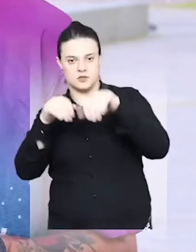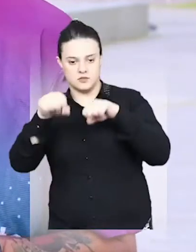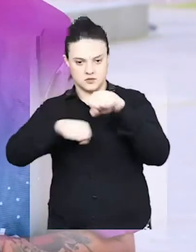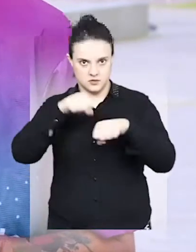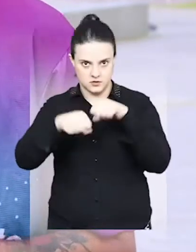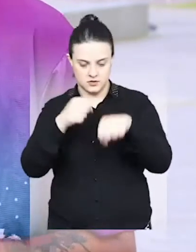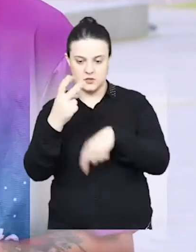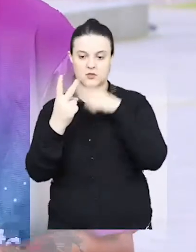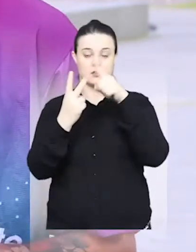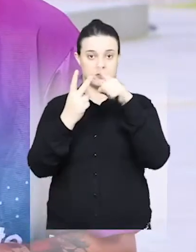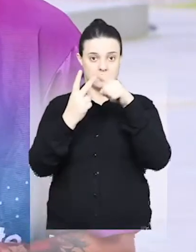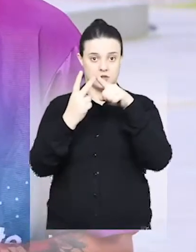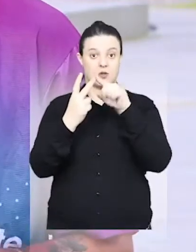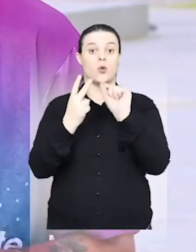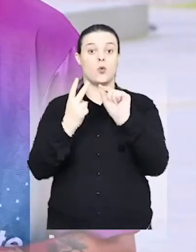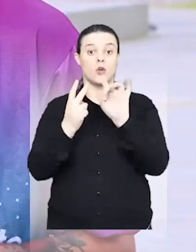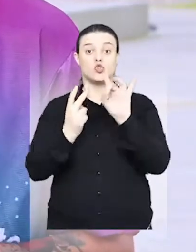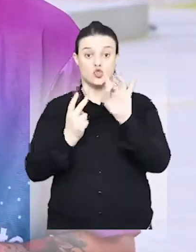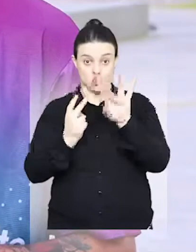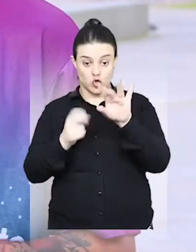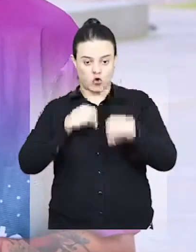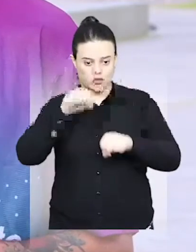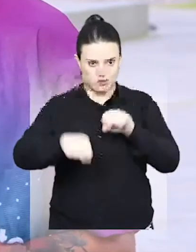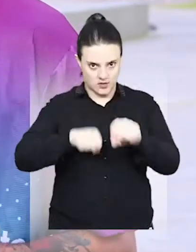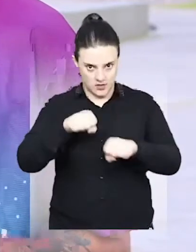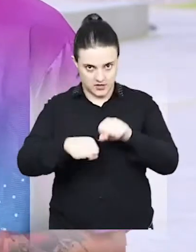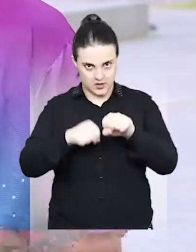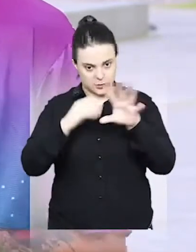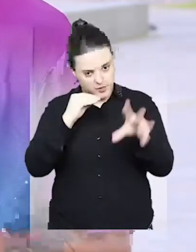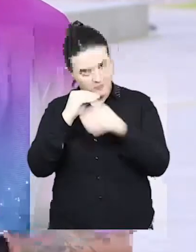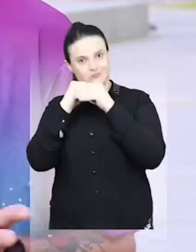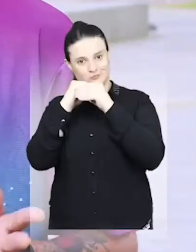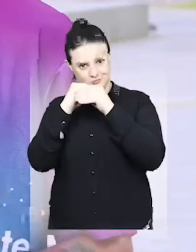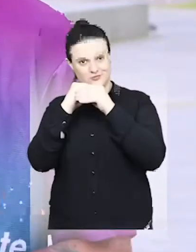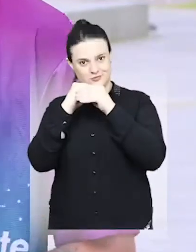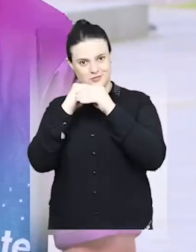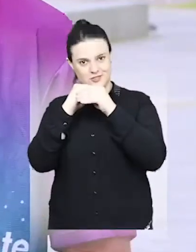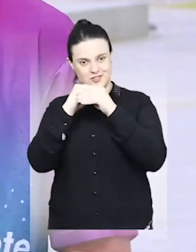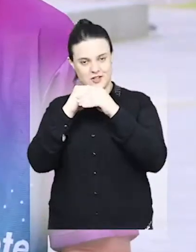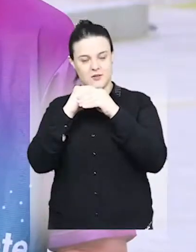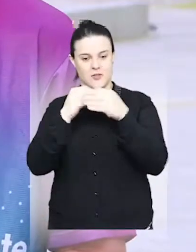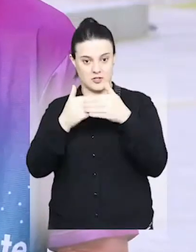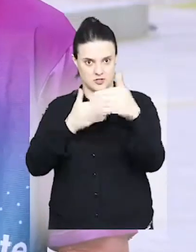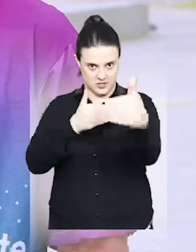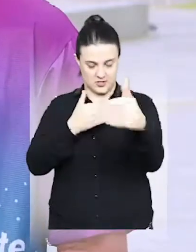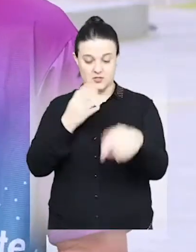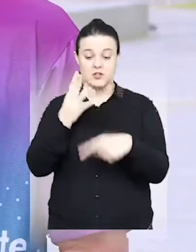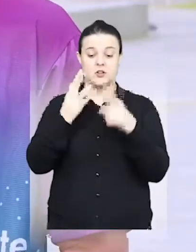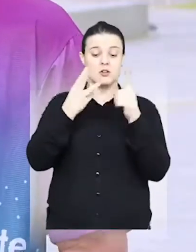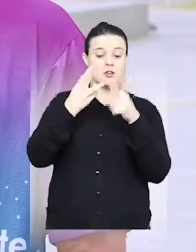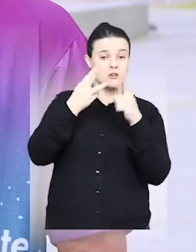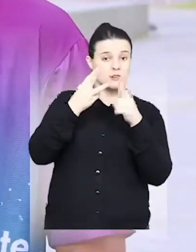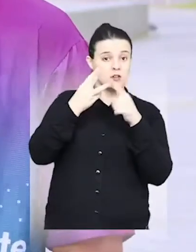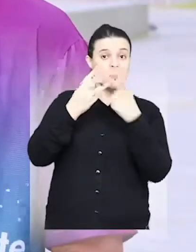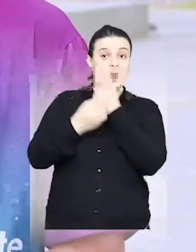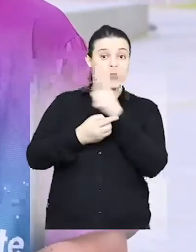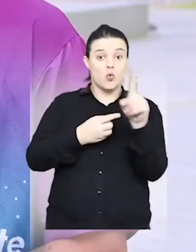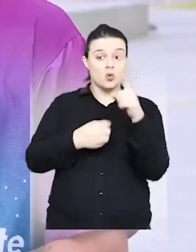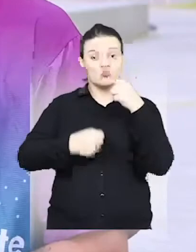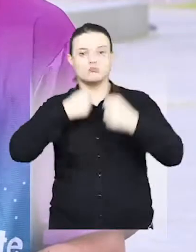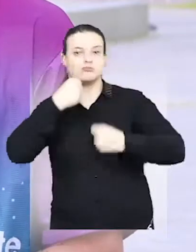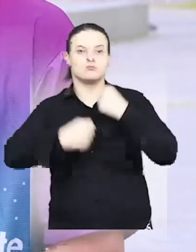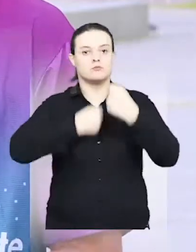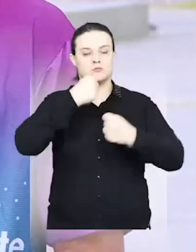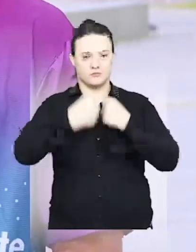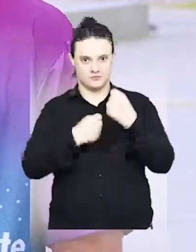e ciclismo, no segundo você faz só o ciclismo para completar a quilometragem e o último dia você